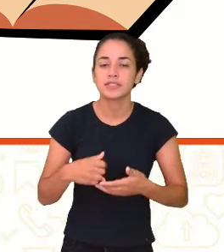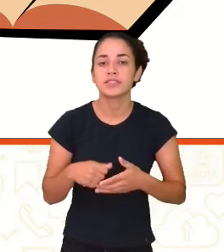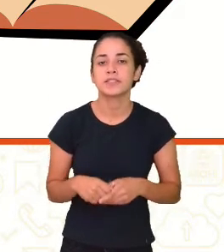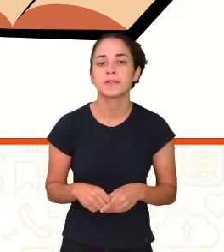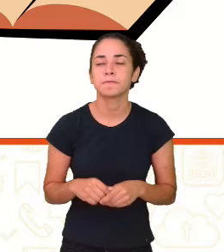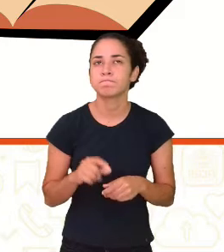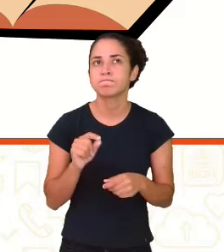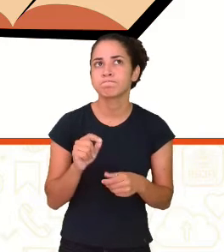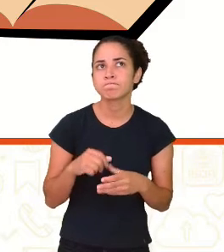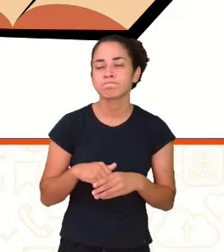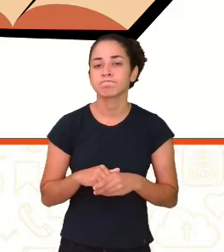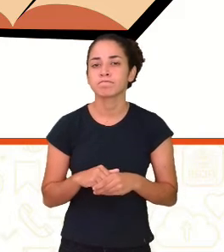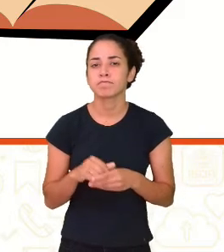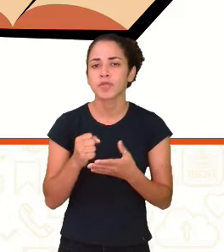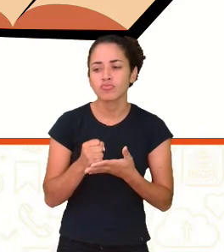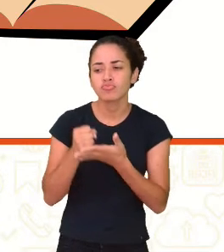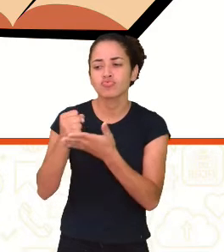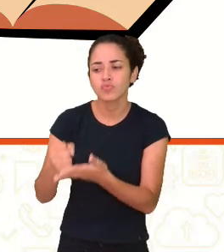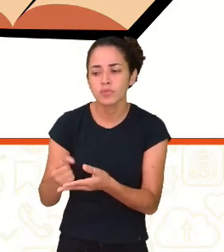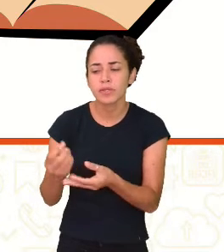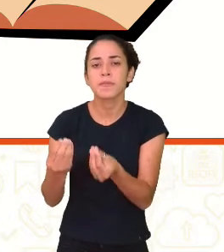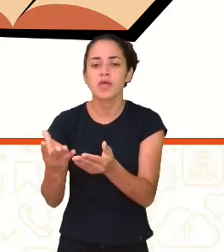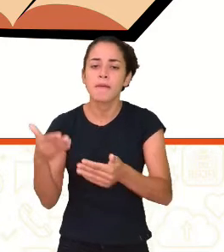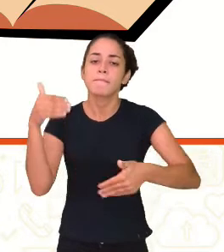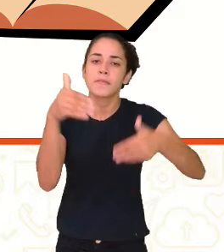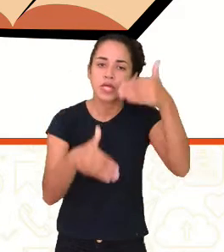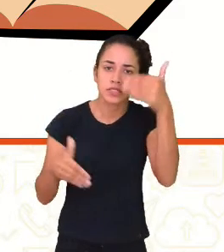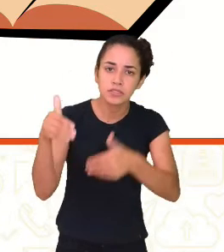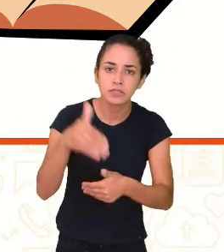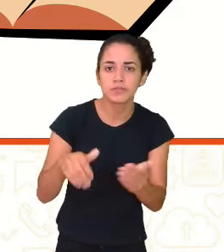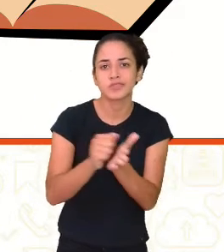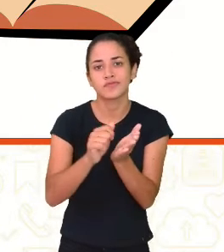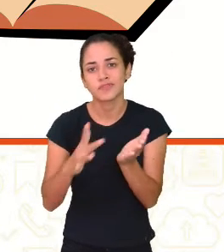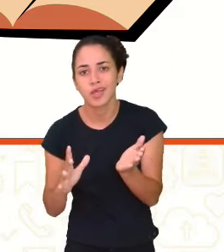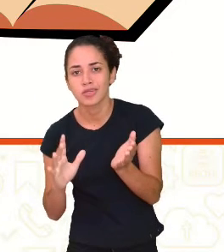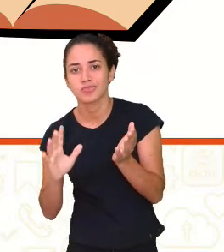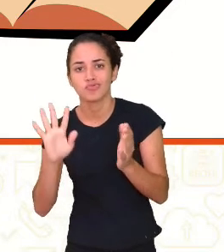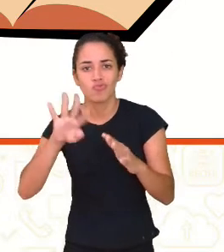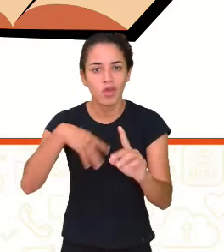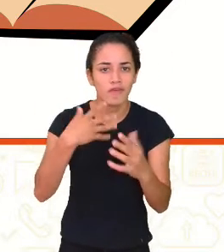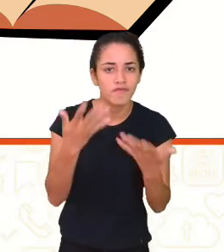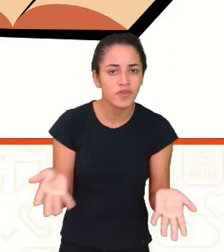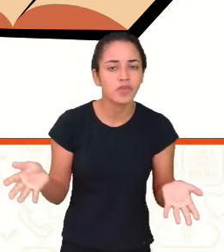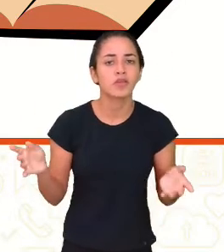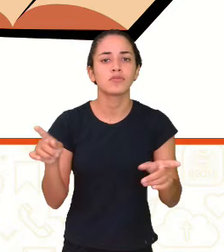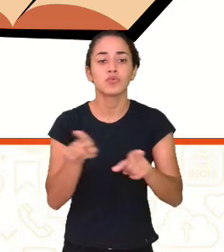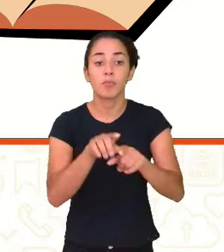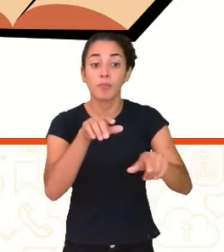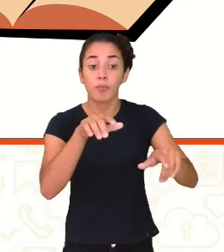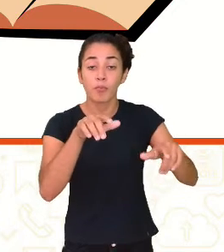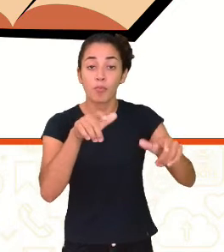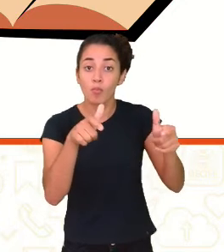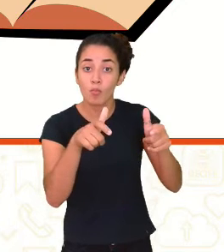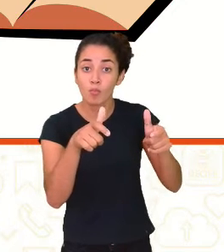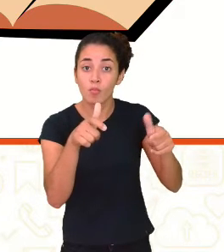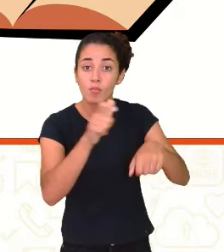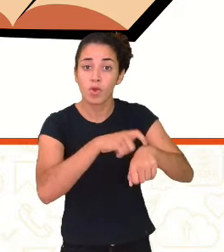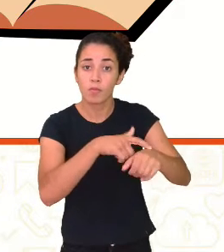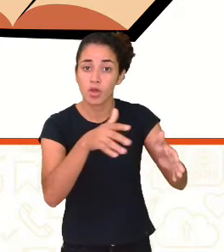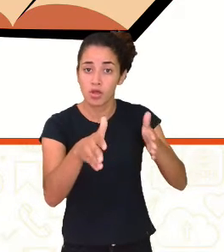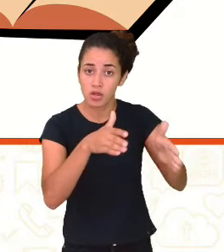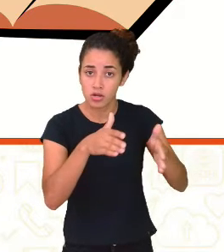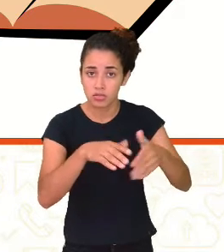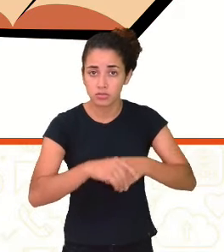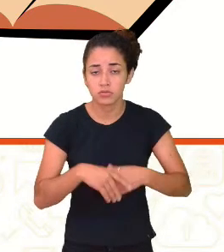organização para que ele participe daquela atividade, daquele evento, daquele momento, porque todos têm direito a